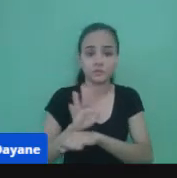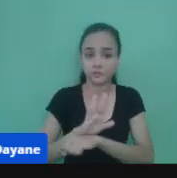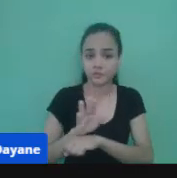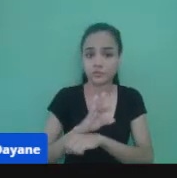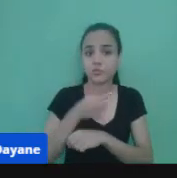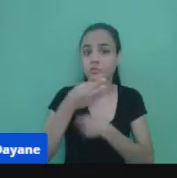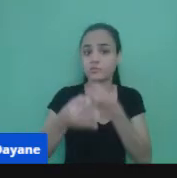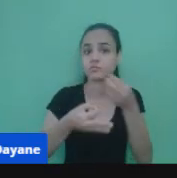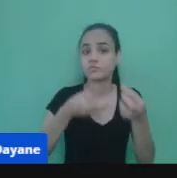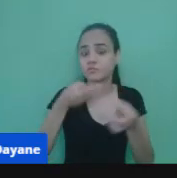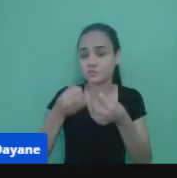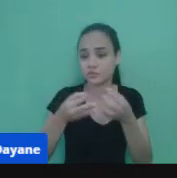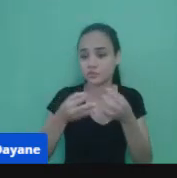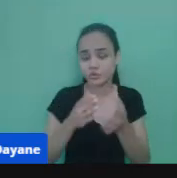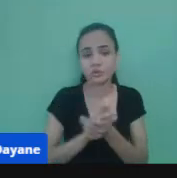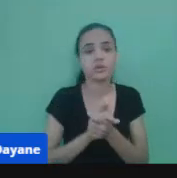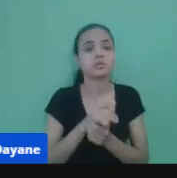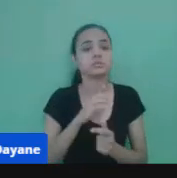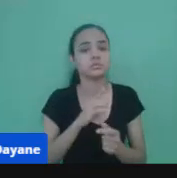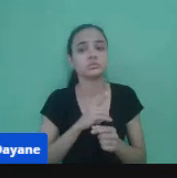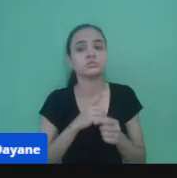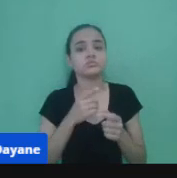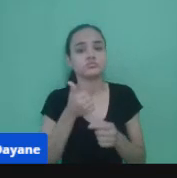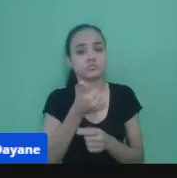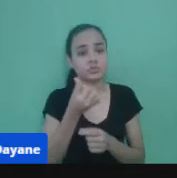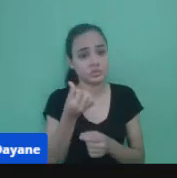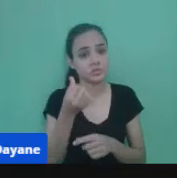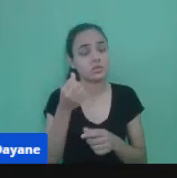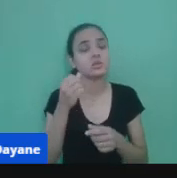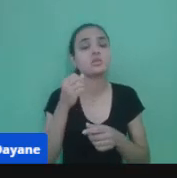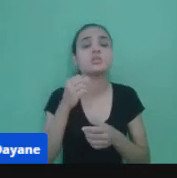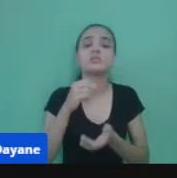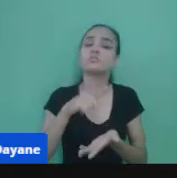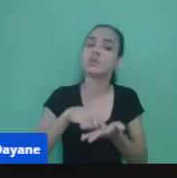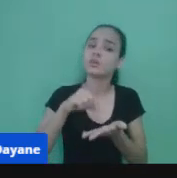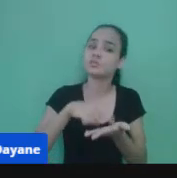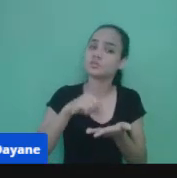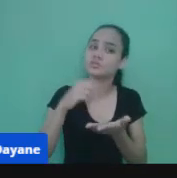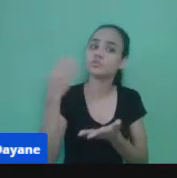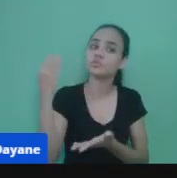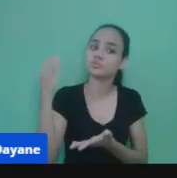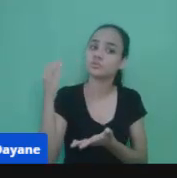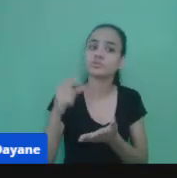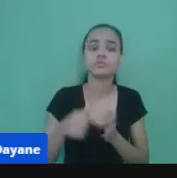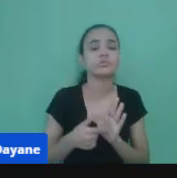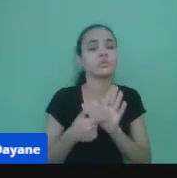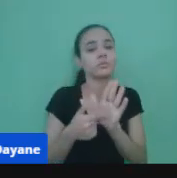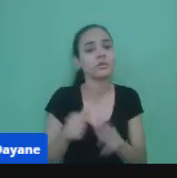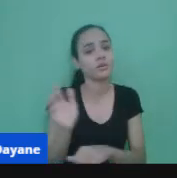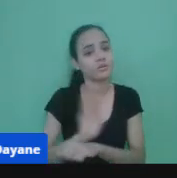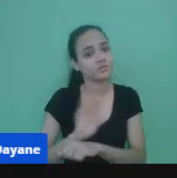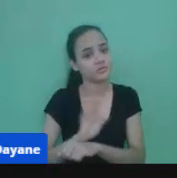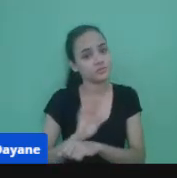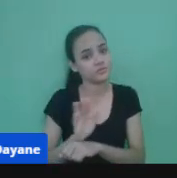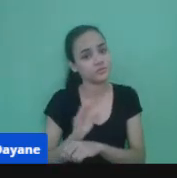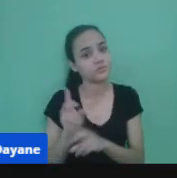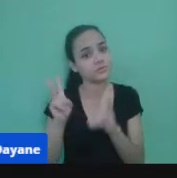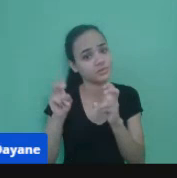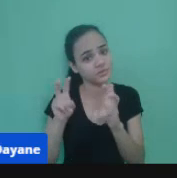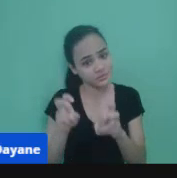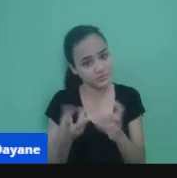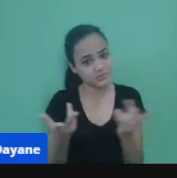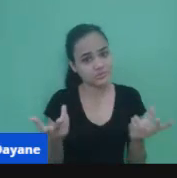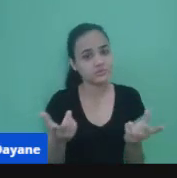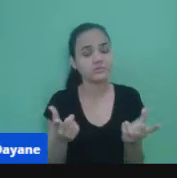artigos científicos que indicam filmes sobre a temática. Além disso, além dela fazer toda essa compilação e entregar para a gente